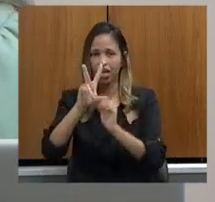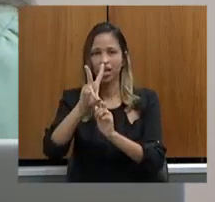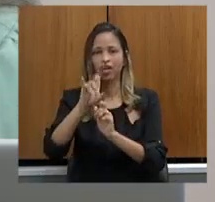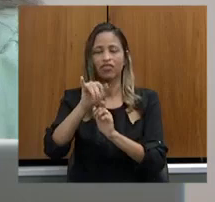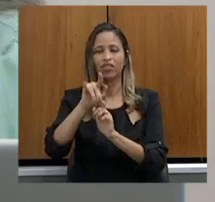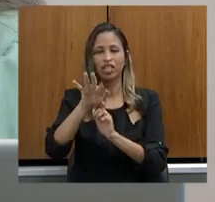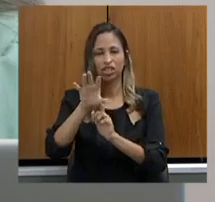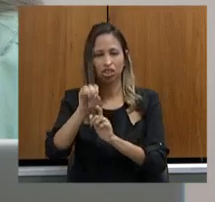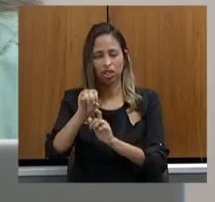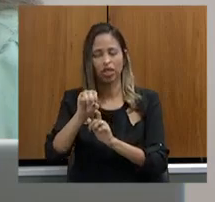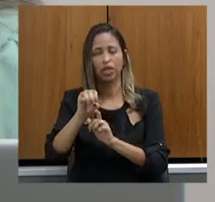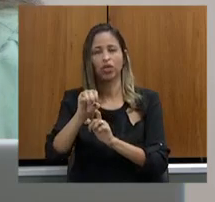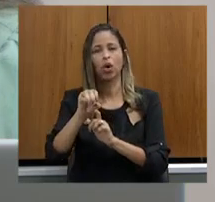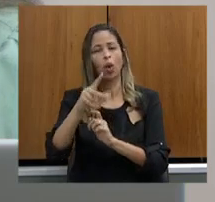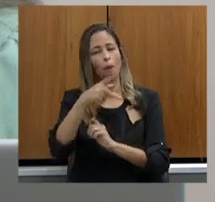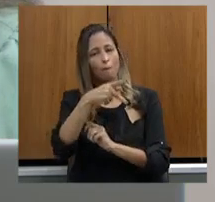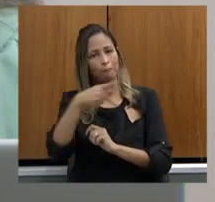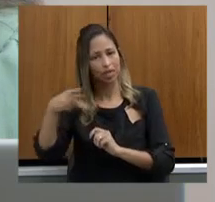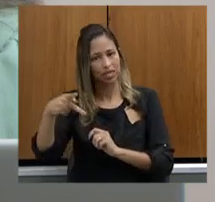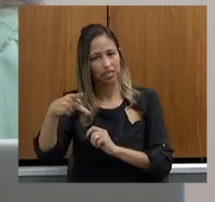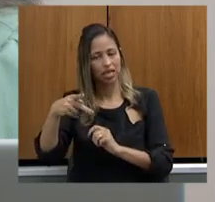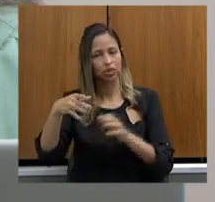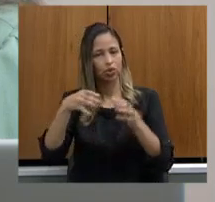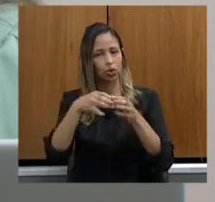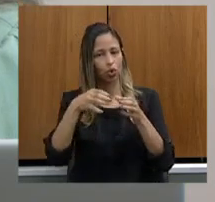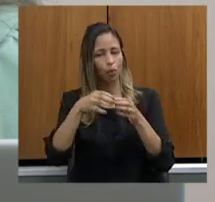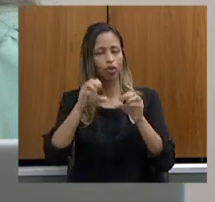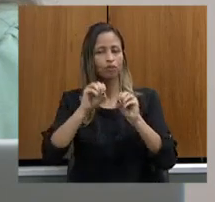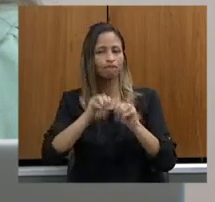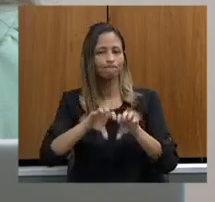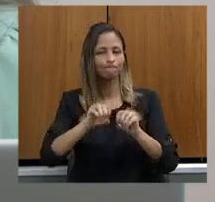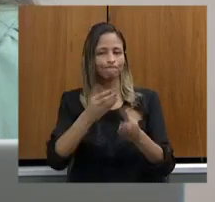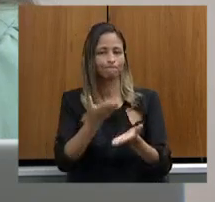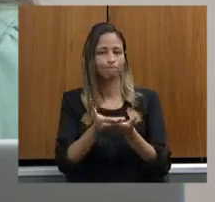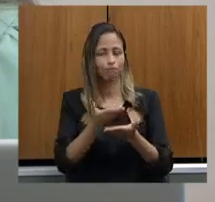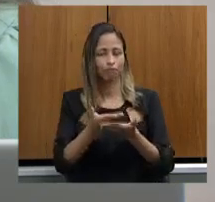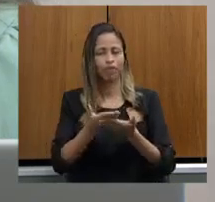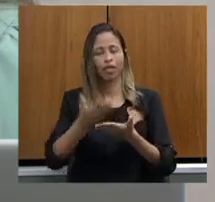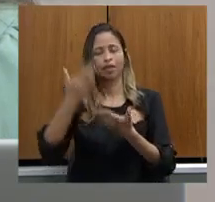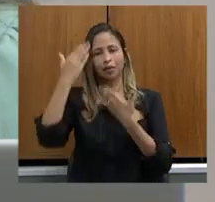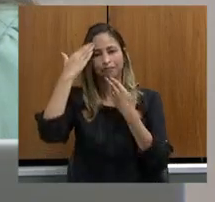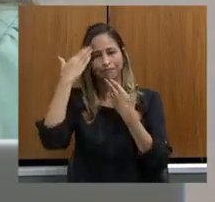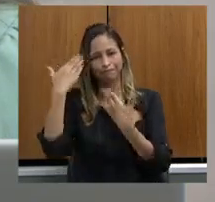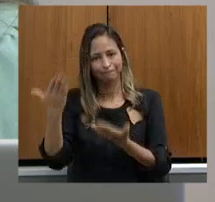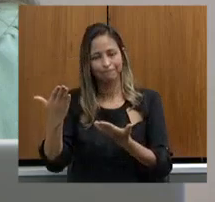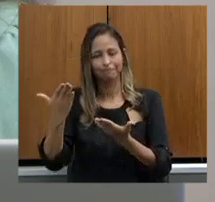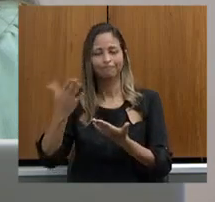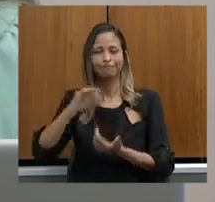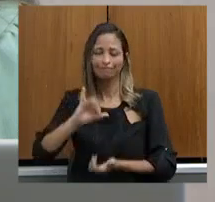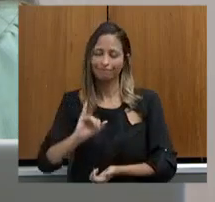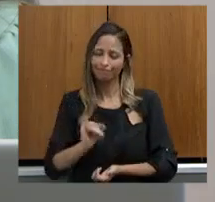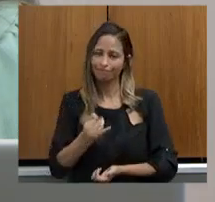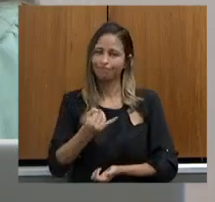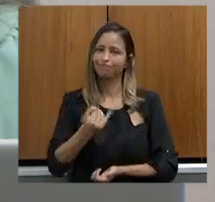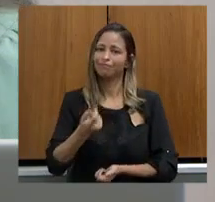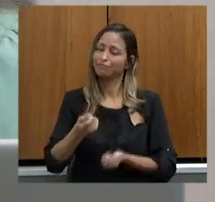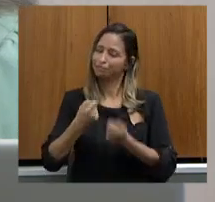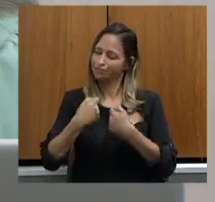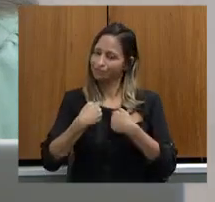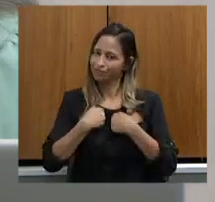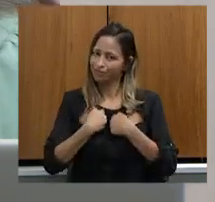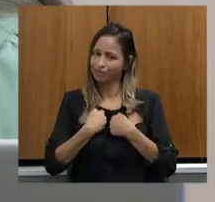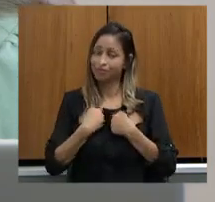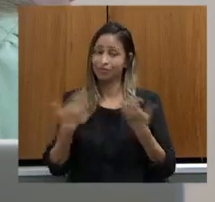a sua posição como presidente da Comissão de educação mais uma vez agradecendo pela oportunidade que está me dando